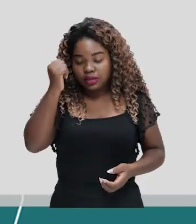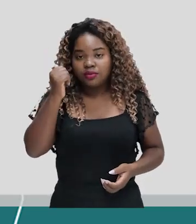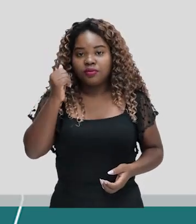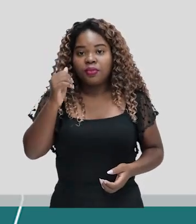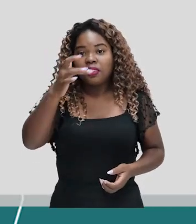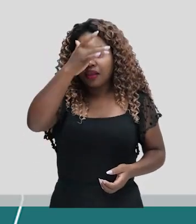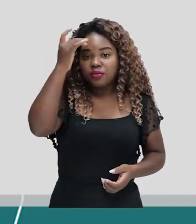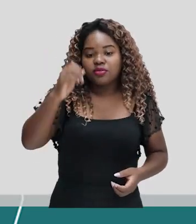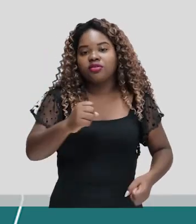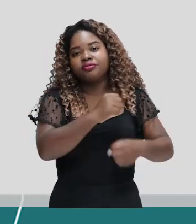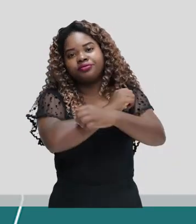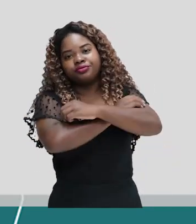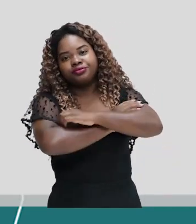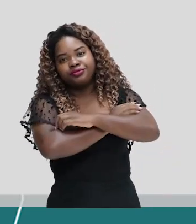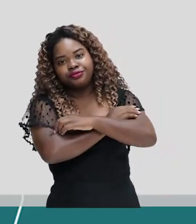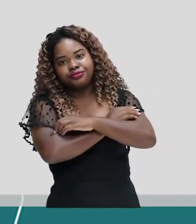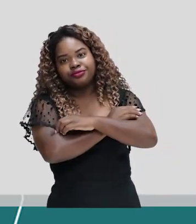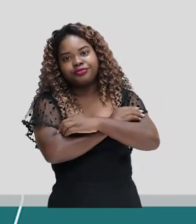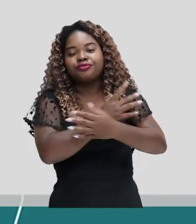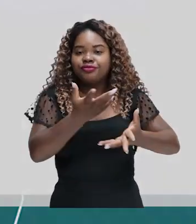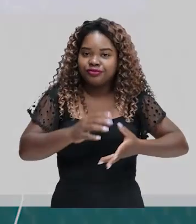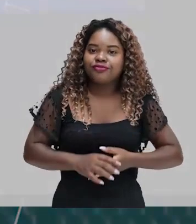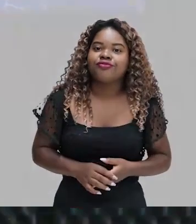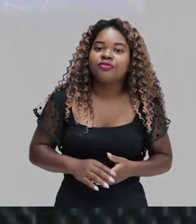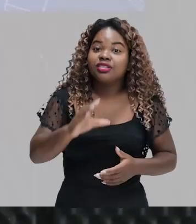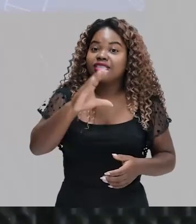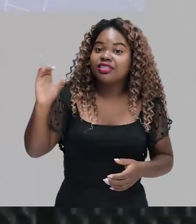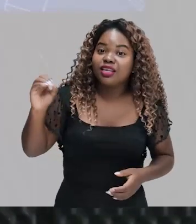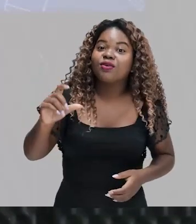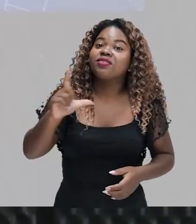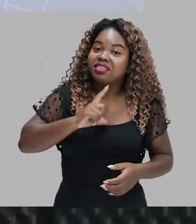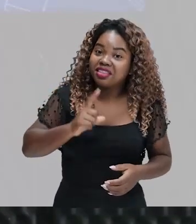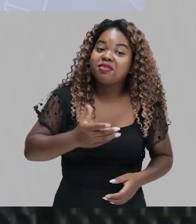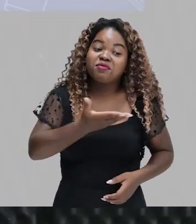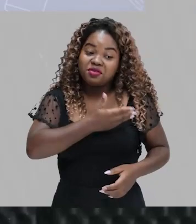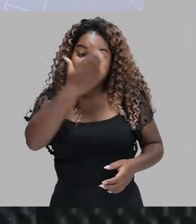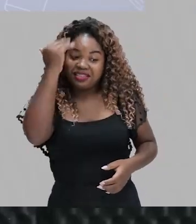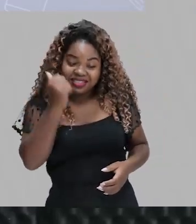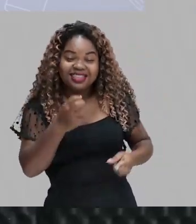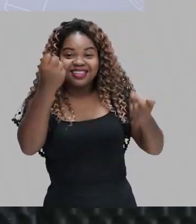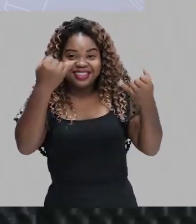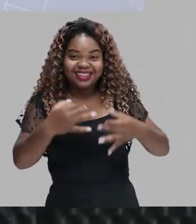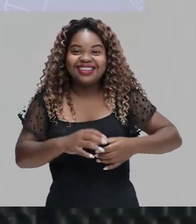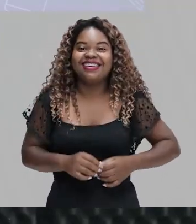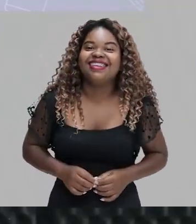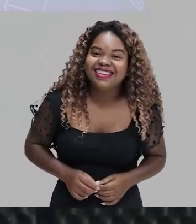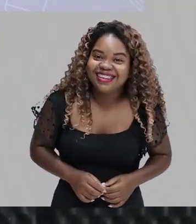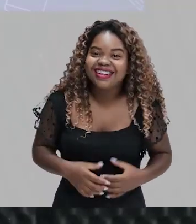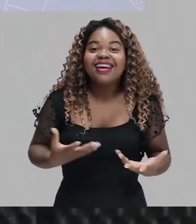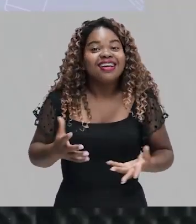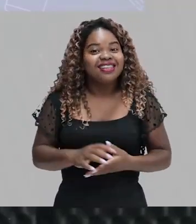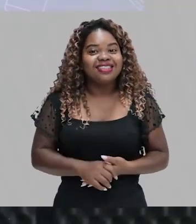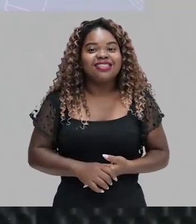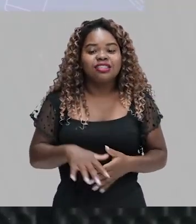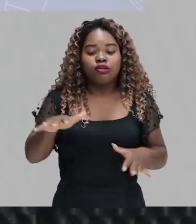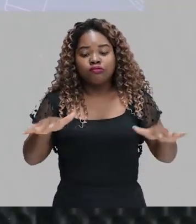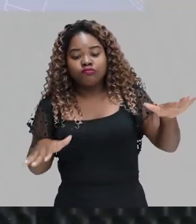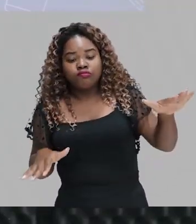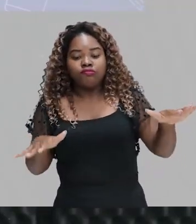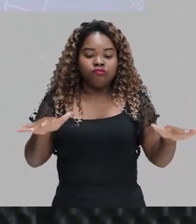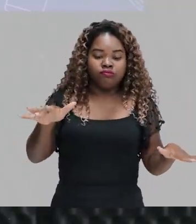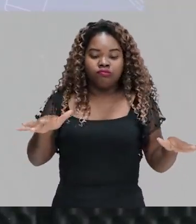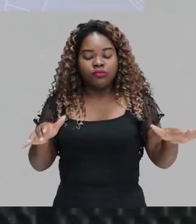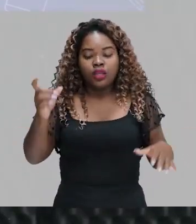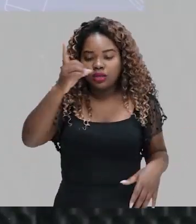quebrada? Né? De um lado, doido. Lá sai para tá uma opção. Meu amigo aqui sabe o que eu estou falando. Do outro, isso é o contraposto. É desequilibrar essa